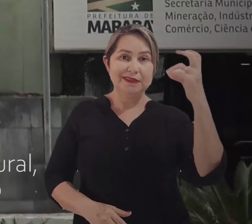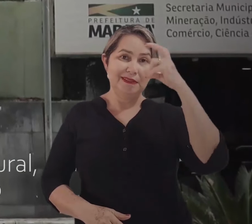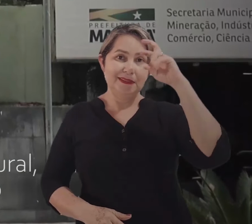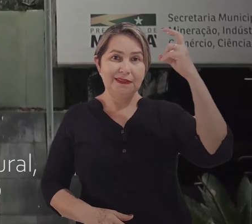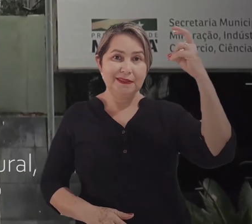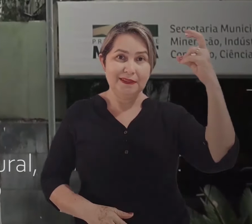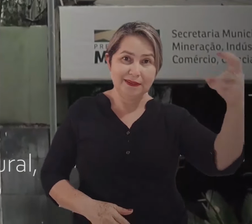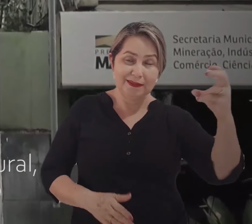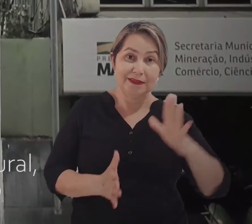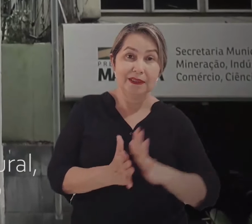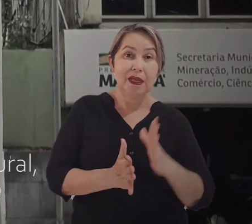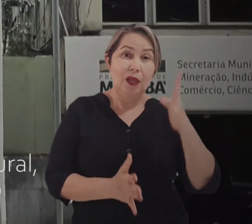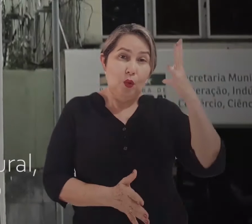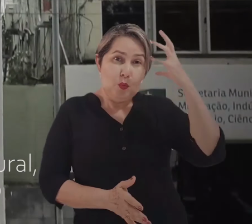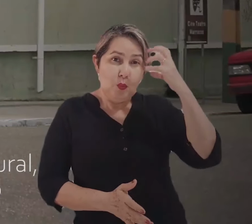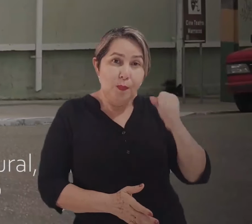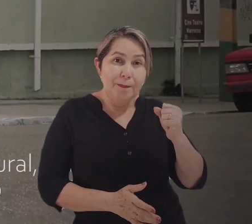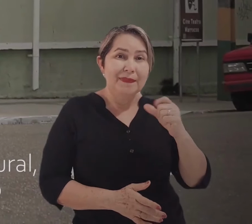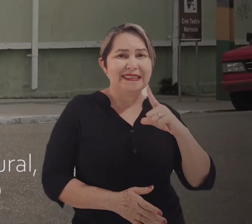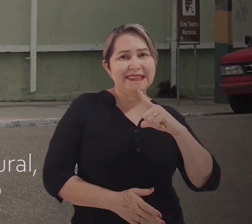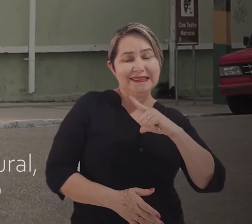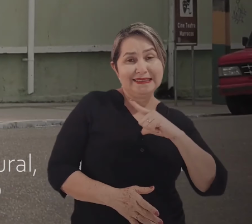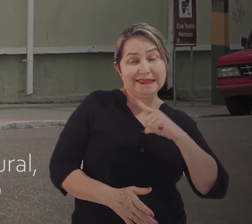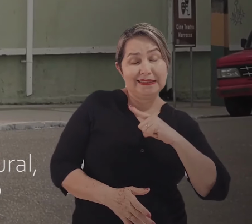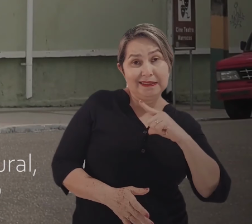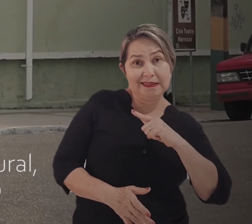são patrimônio, eles possuem uma certa